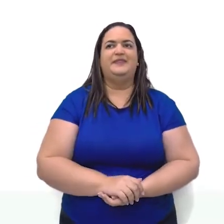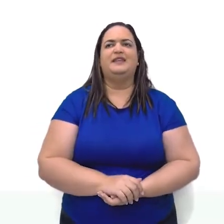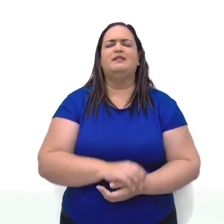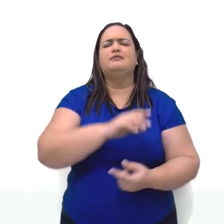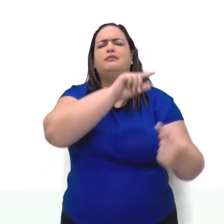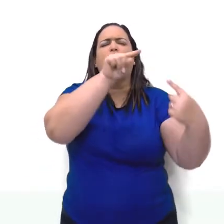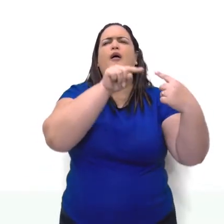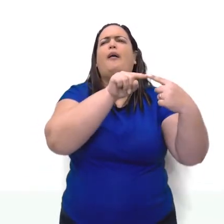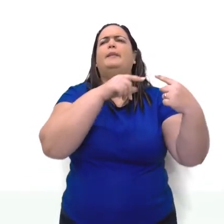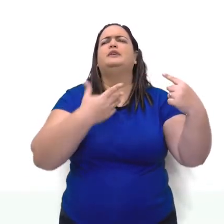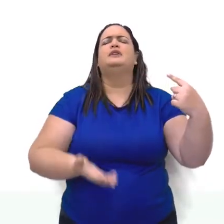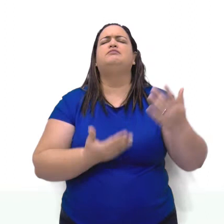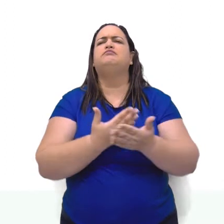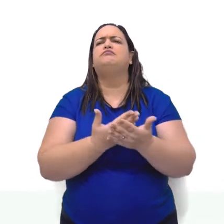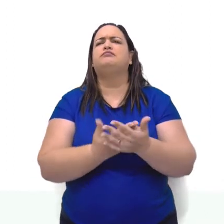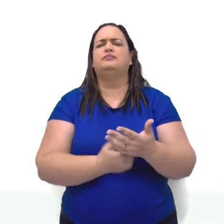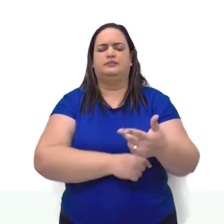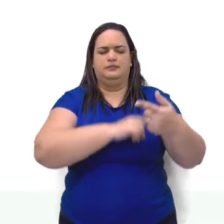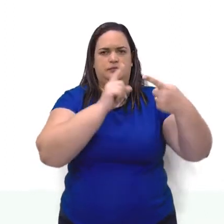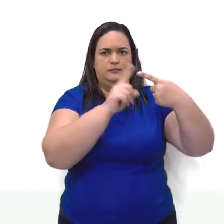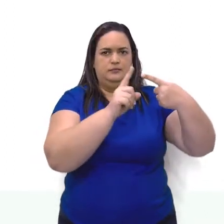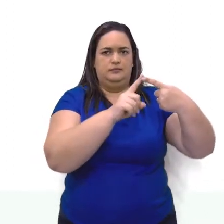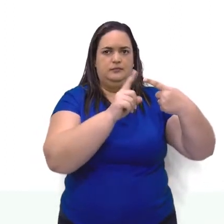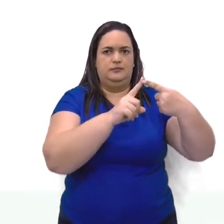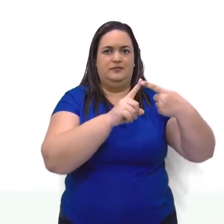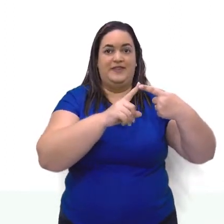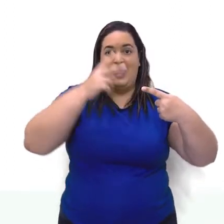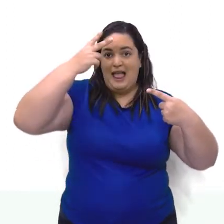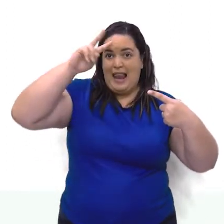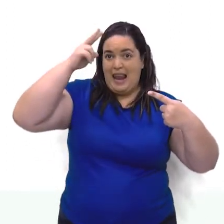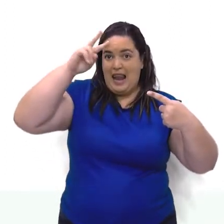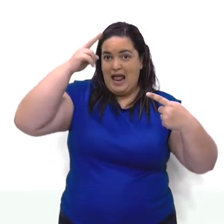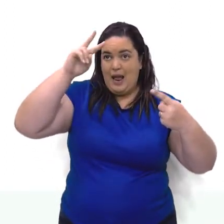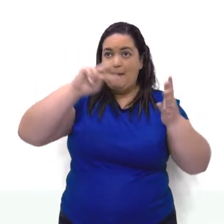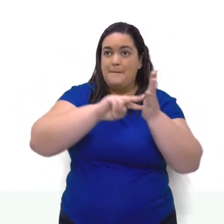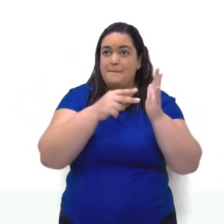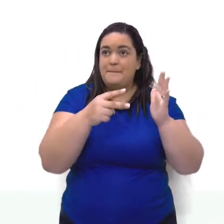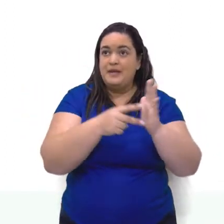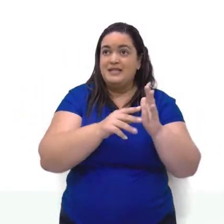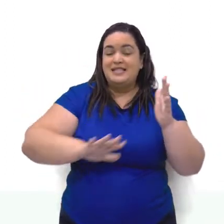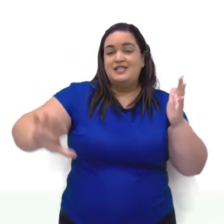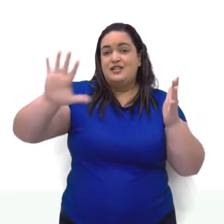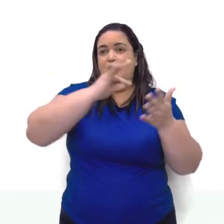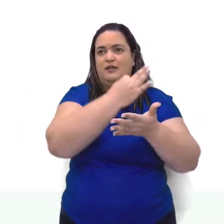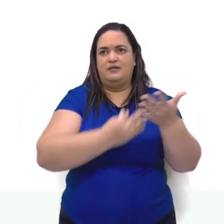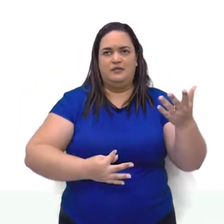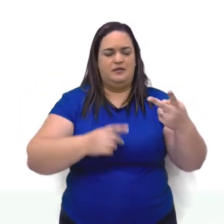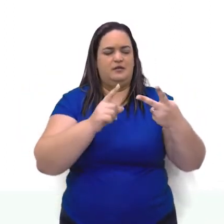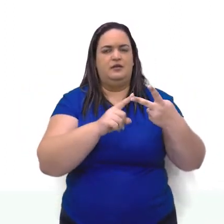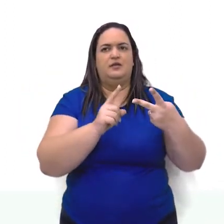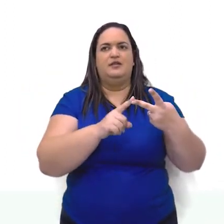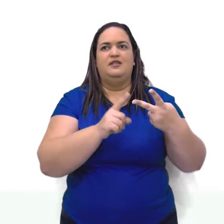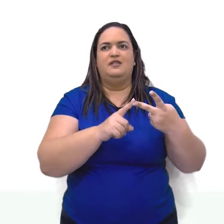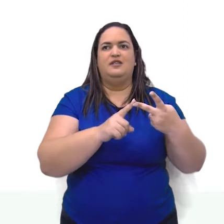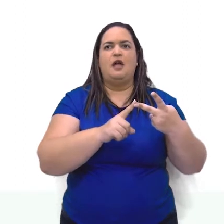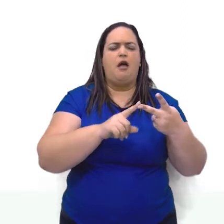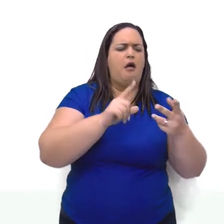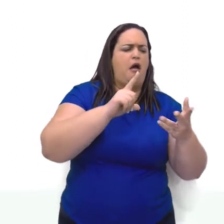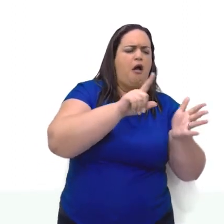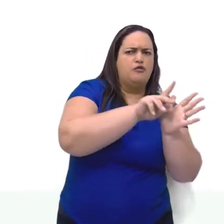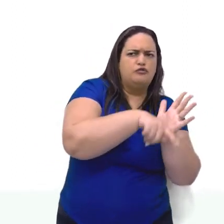objetivos? Relembrar o sentido geral dos textos, revisar os gêneros capa de DVD e